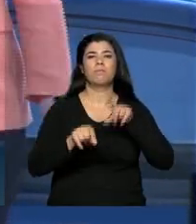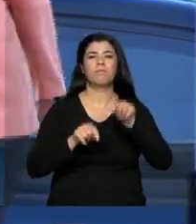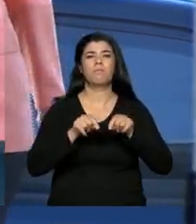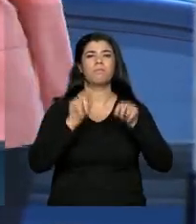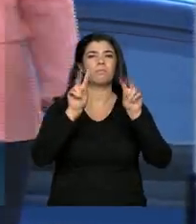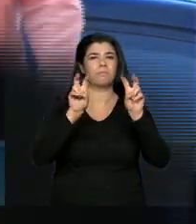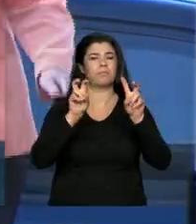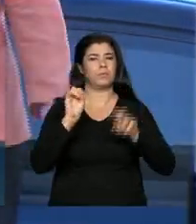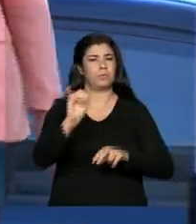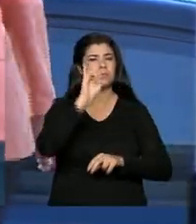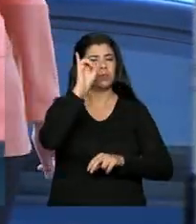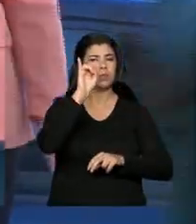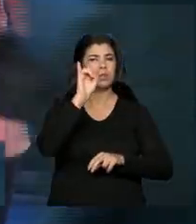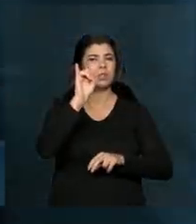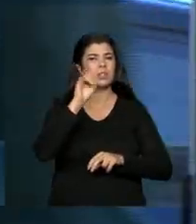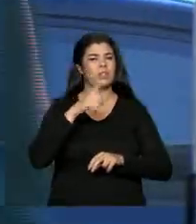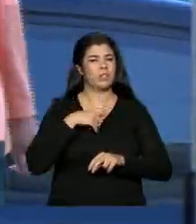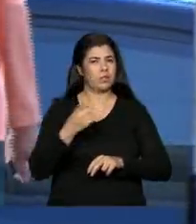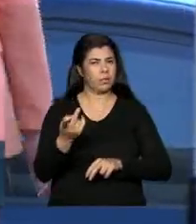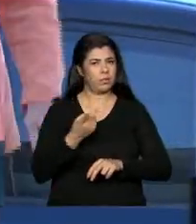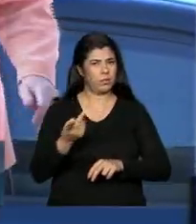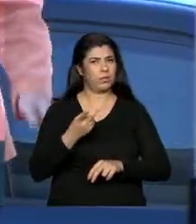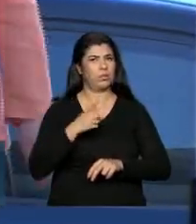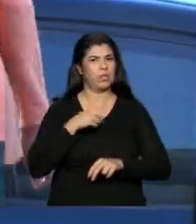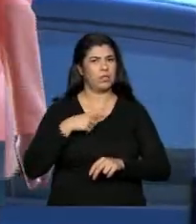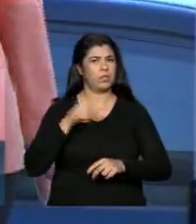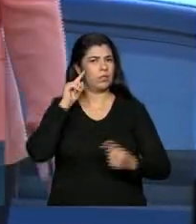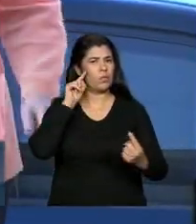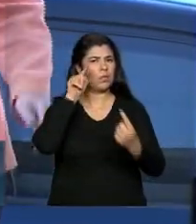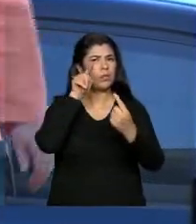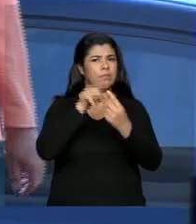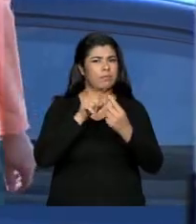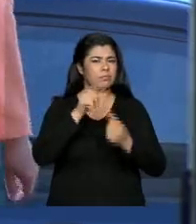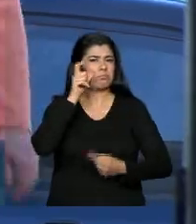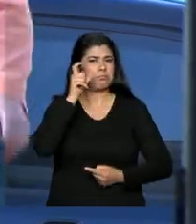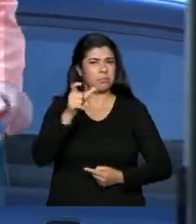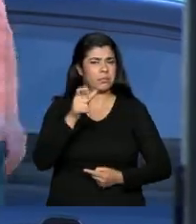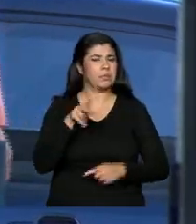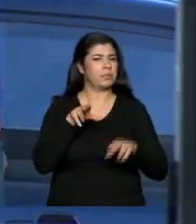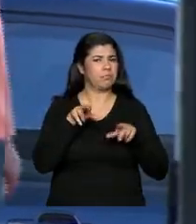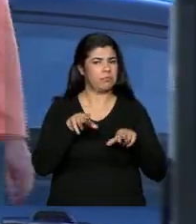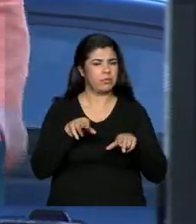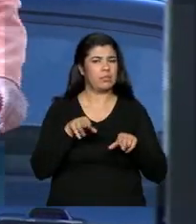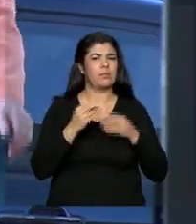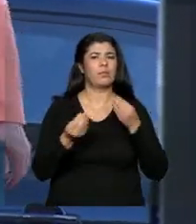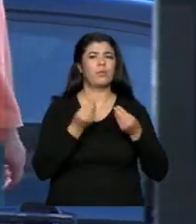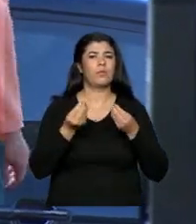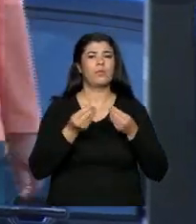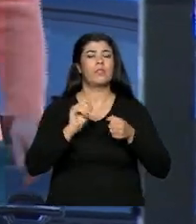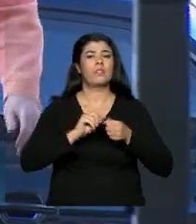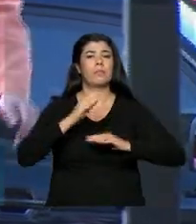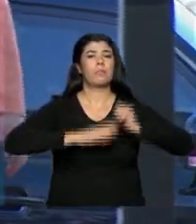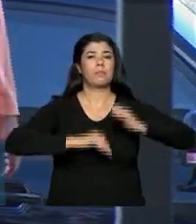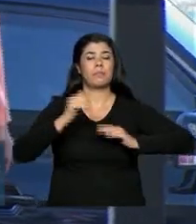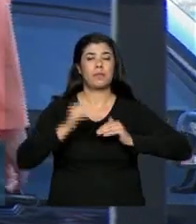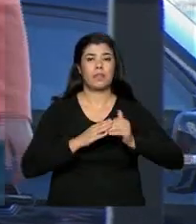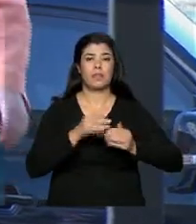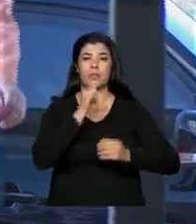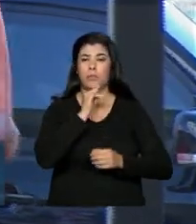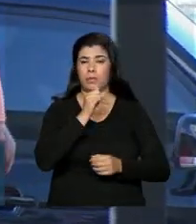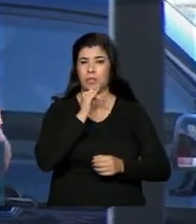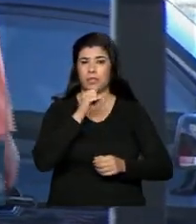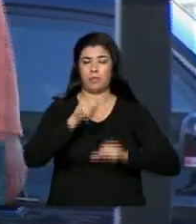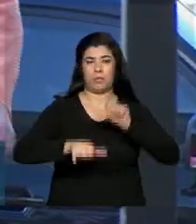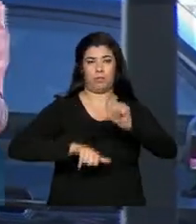pontos, a coincidência de visão e de interesses entre as duas nações sobre as ações necessárias em